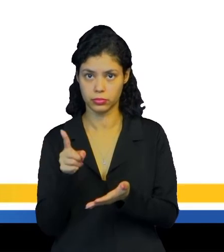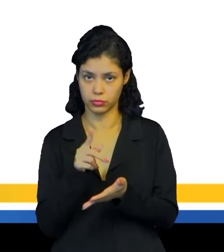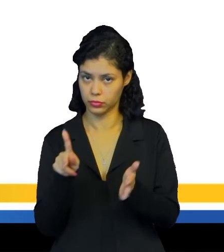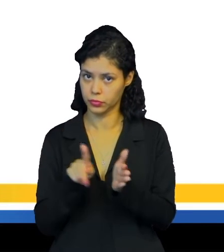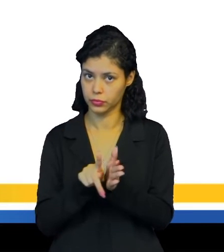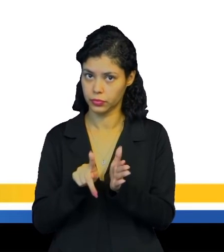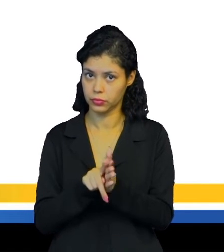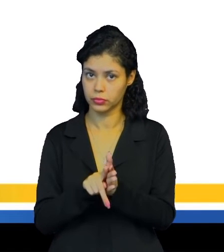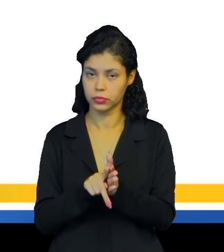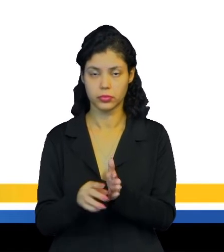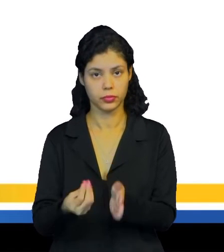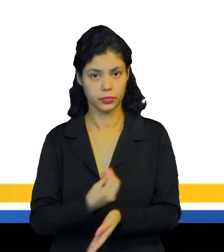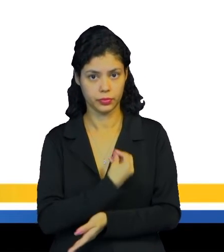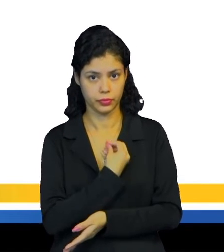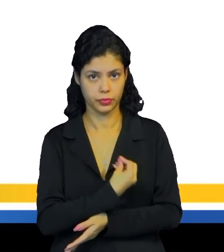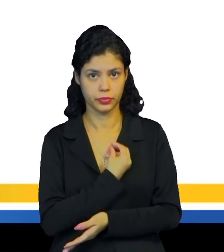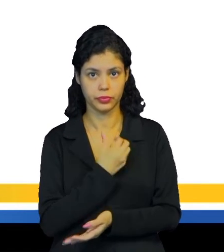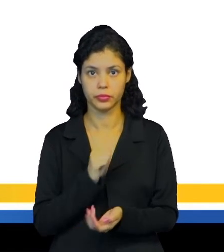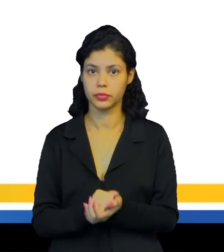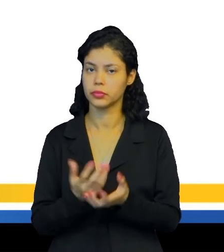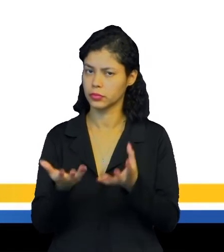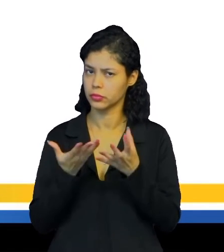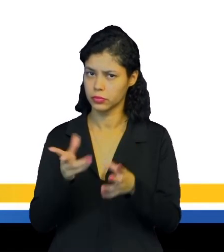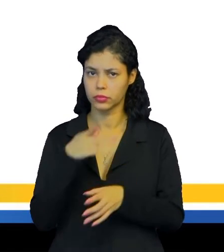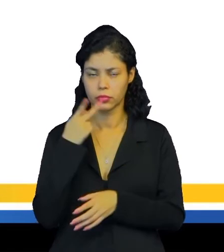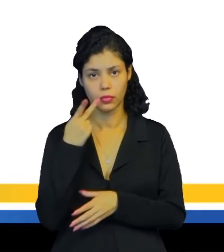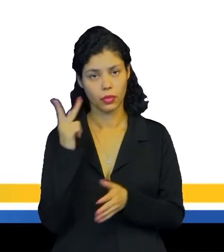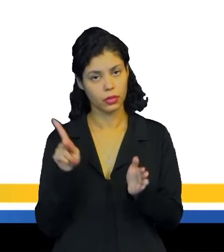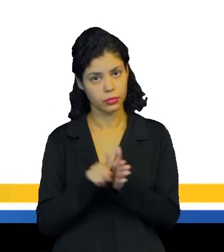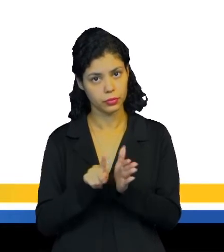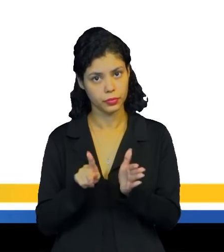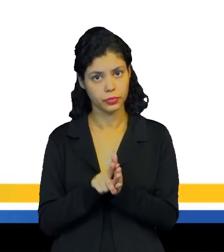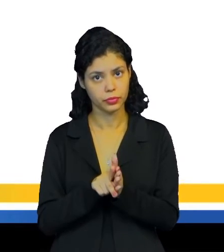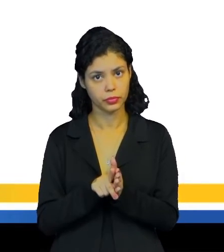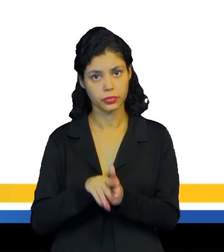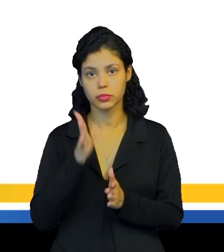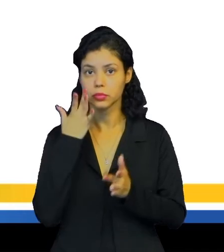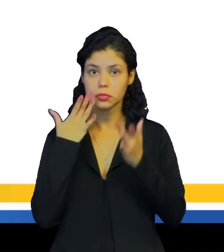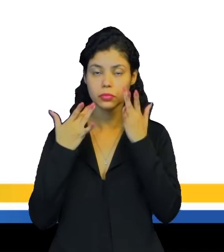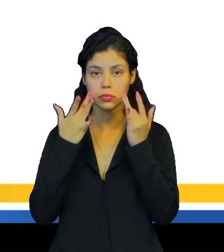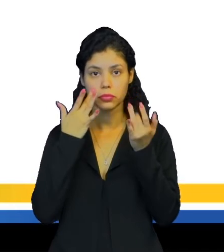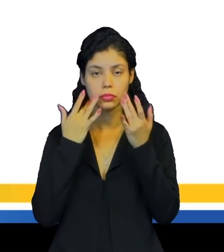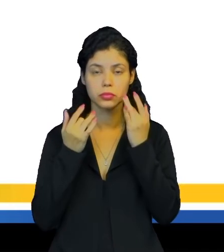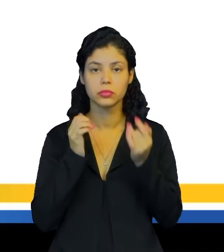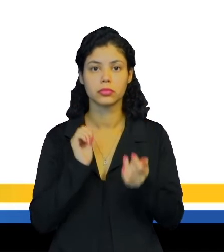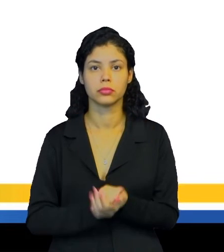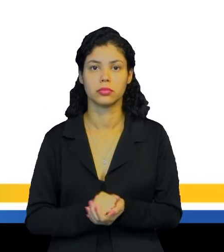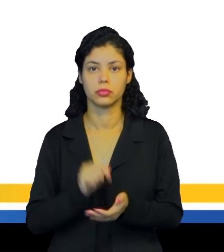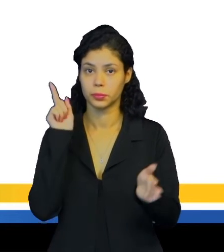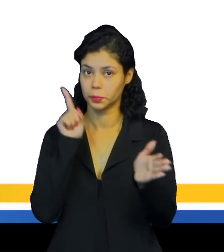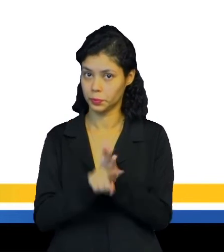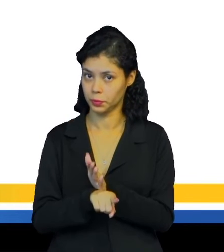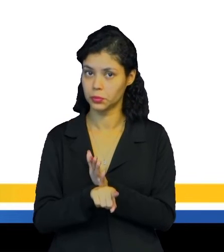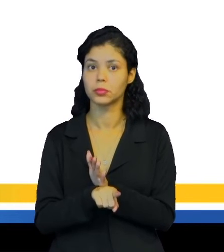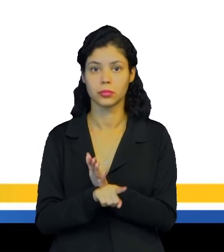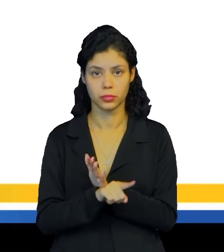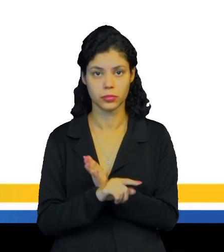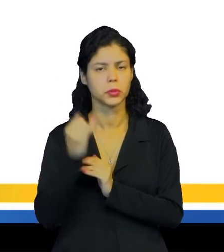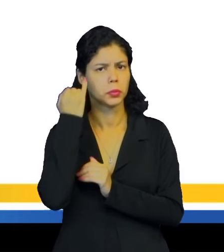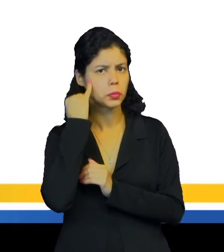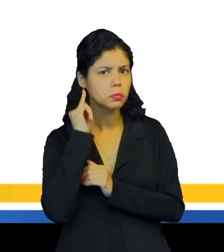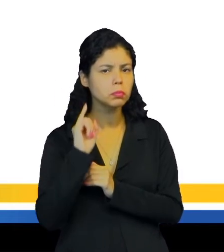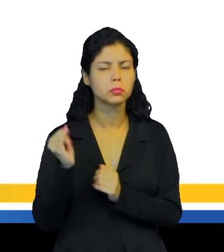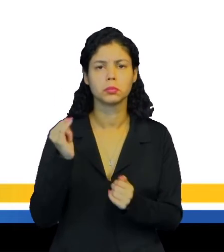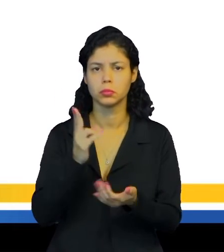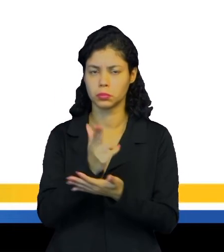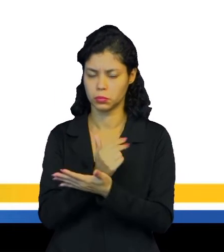a imitação da vida. Então eles queriam falar justamente do teatro, da questão ali da ideia